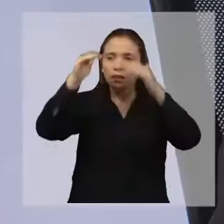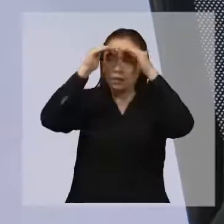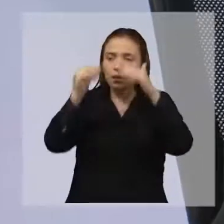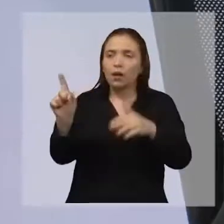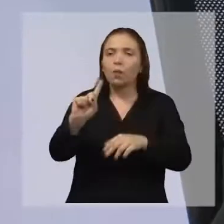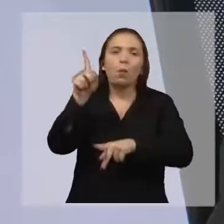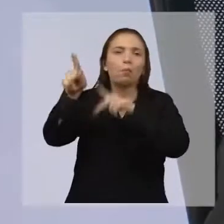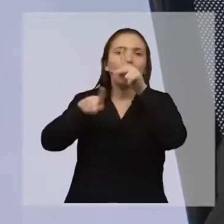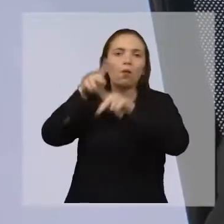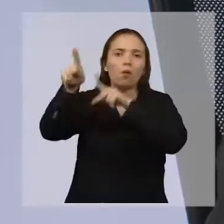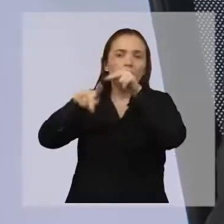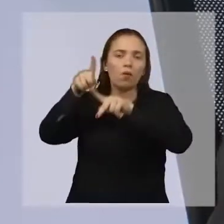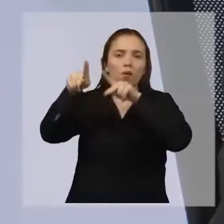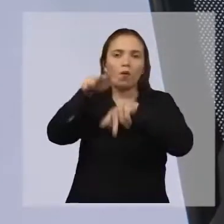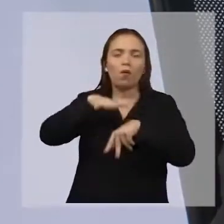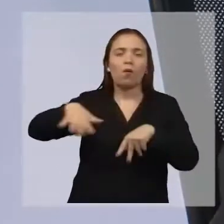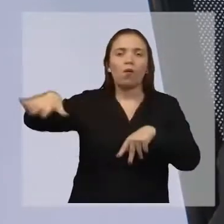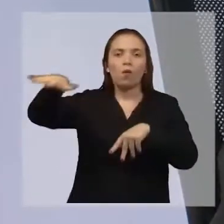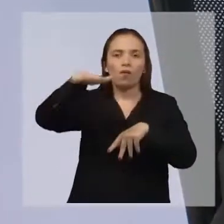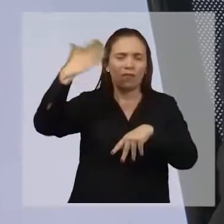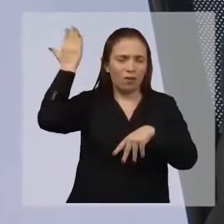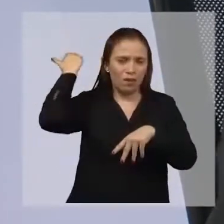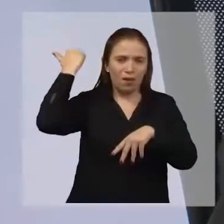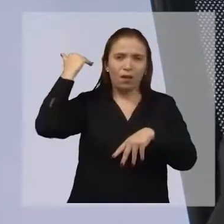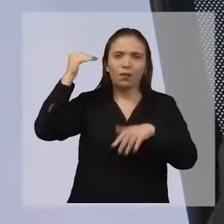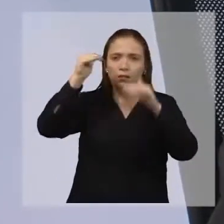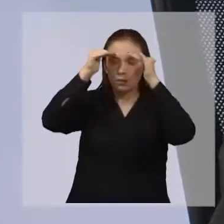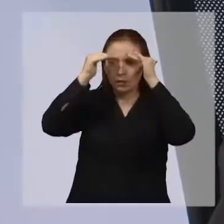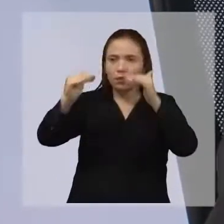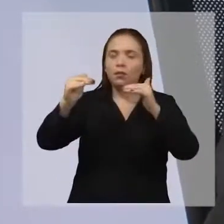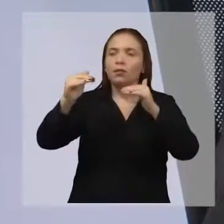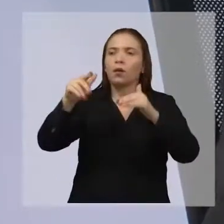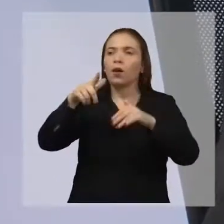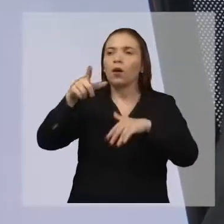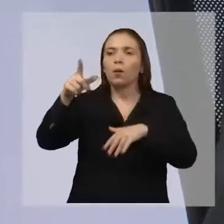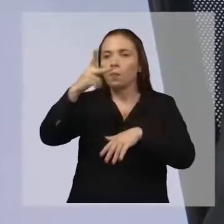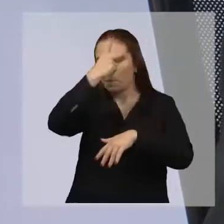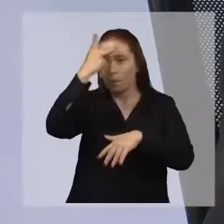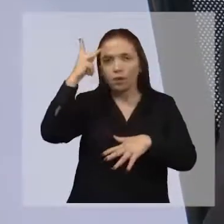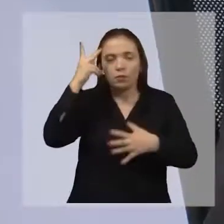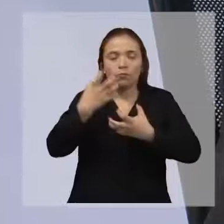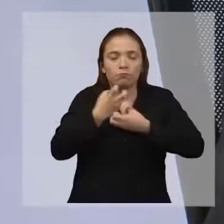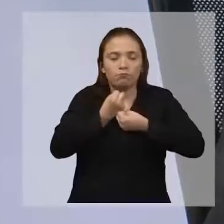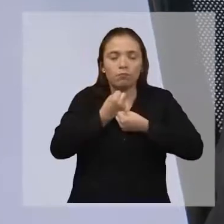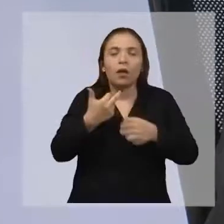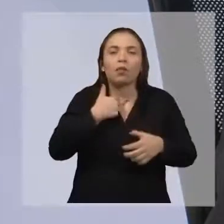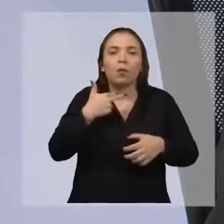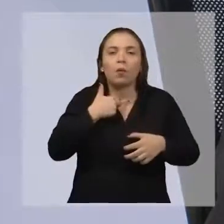mais chamado a manifestar o que queria e o que não queria.